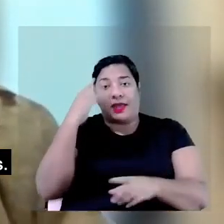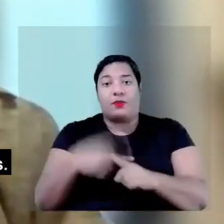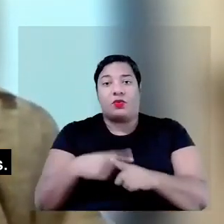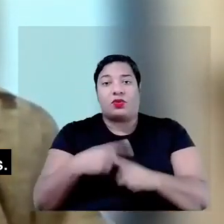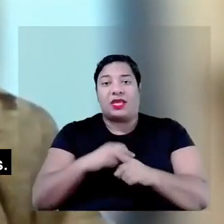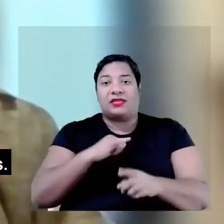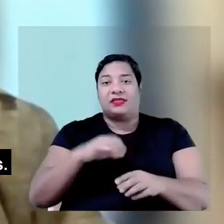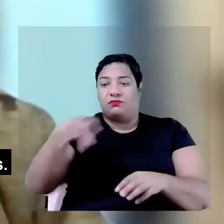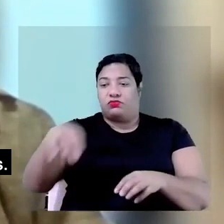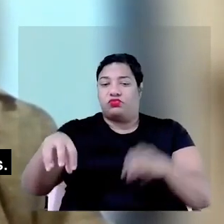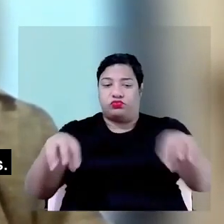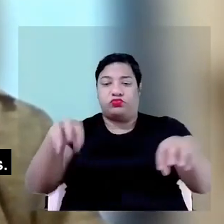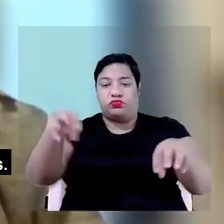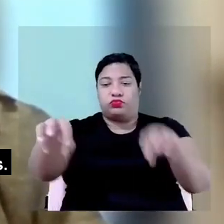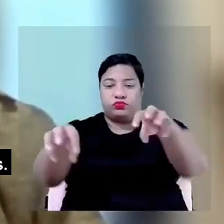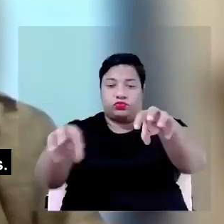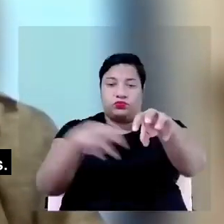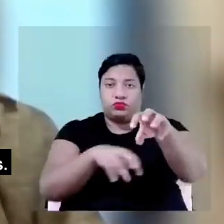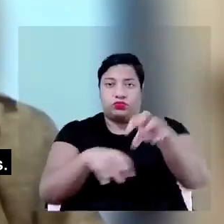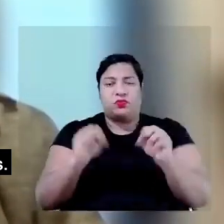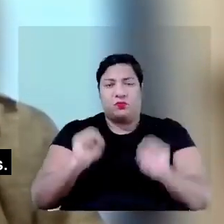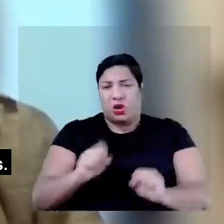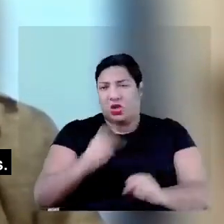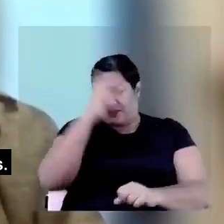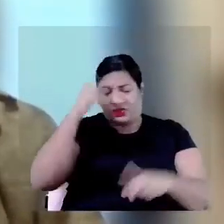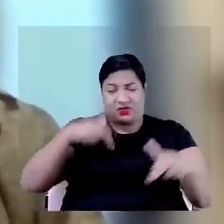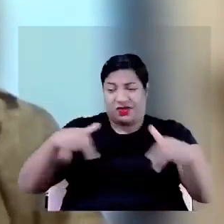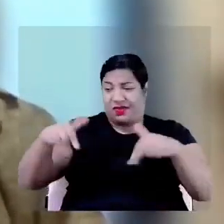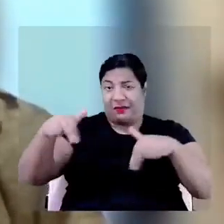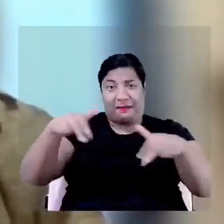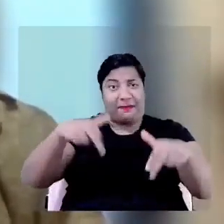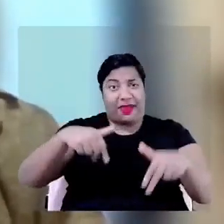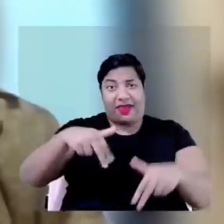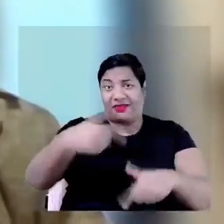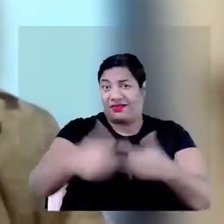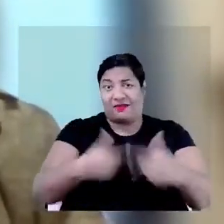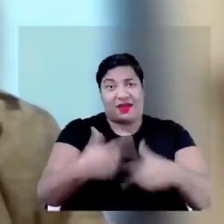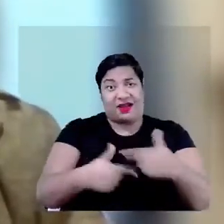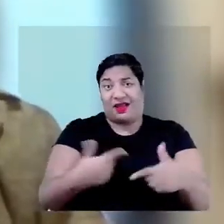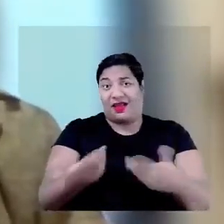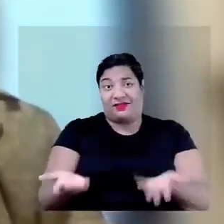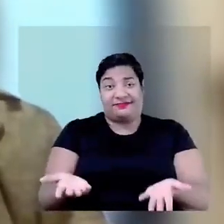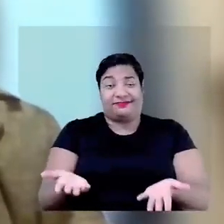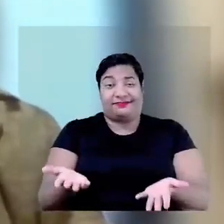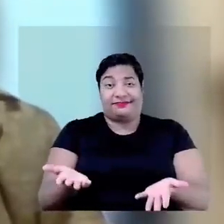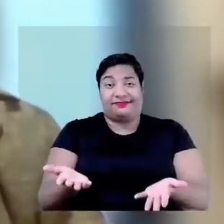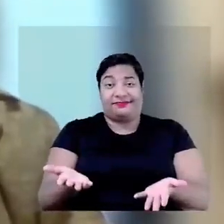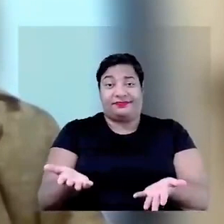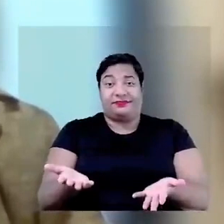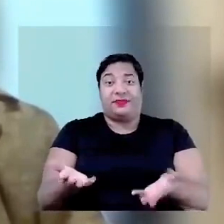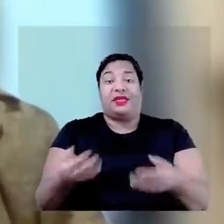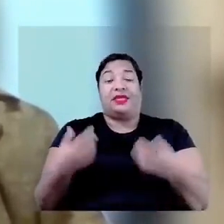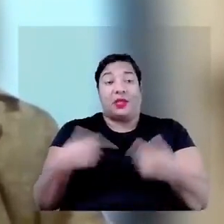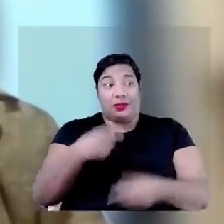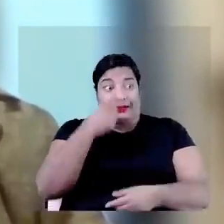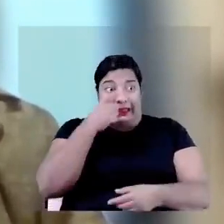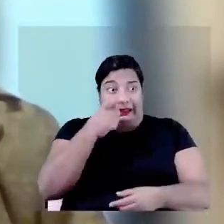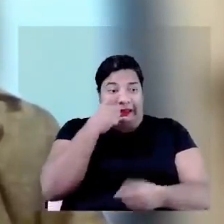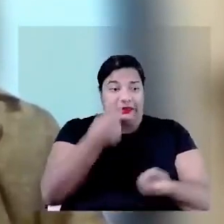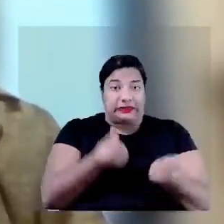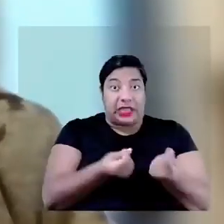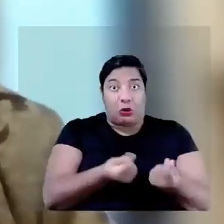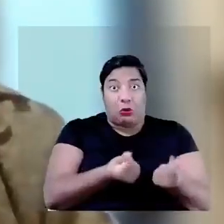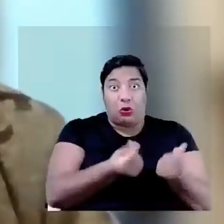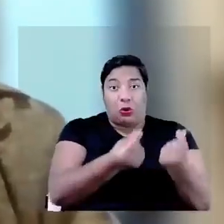muito mais intensa, as pessoas poderiam ir a pé para os seus trabalhos. Então, é esse interesse econômico que faz da cidade